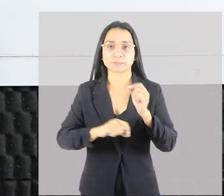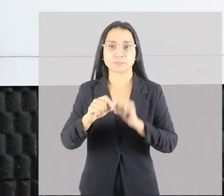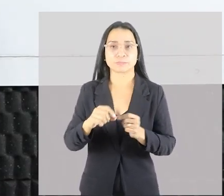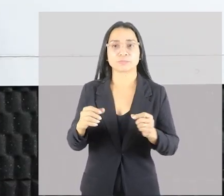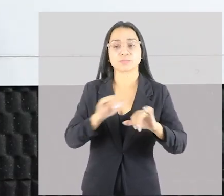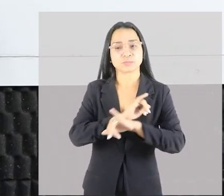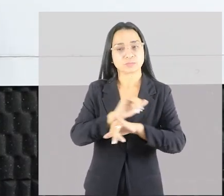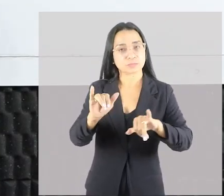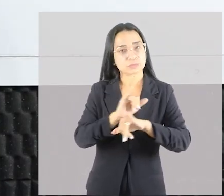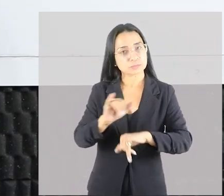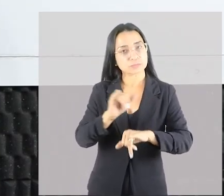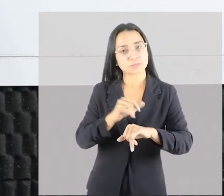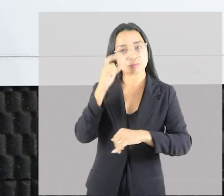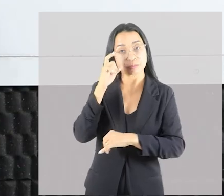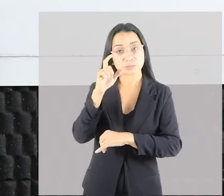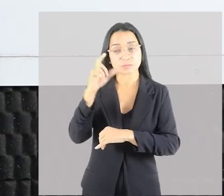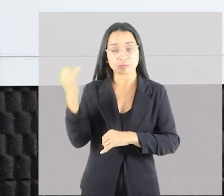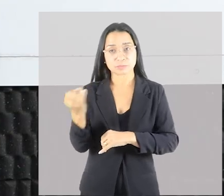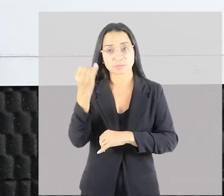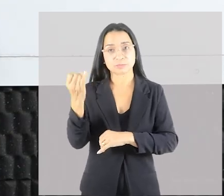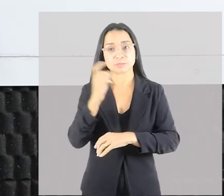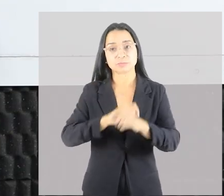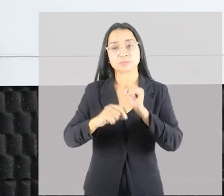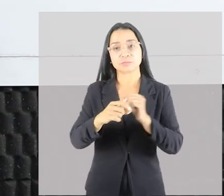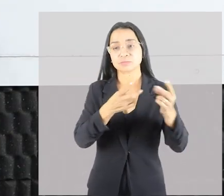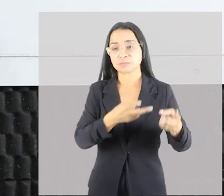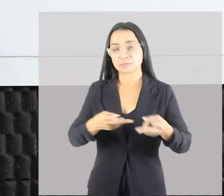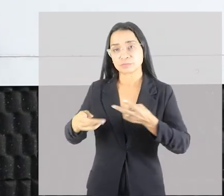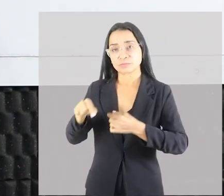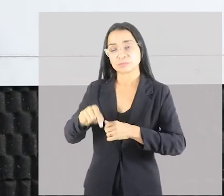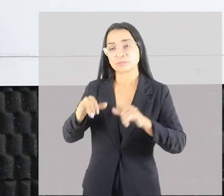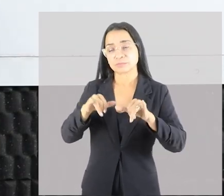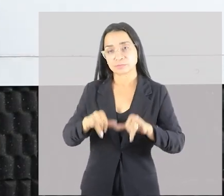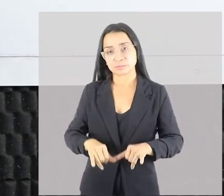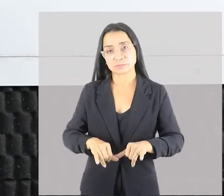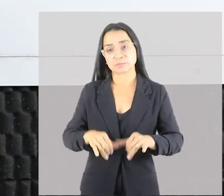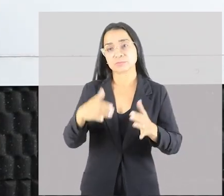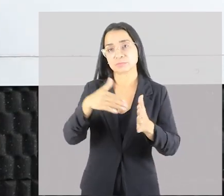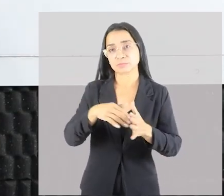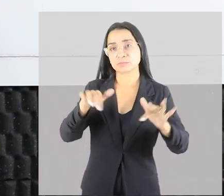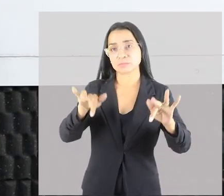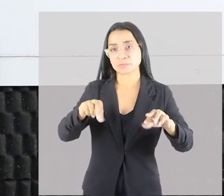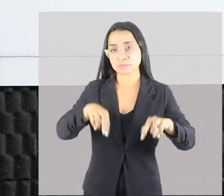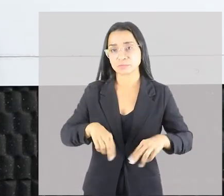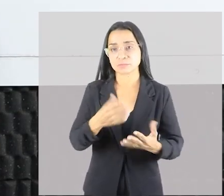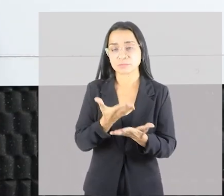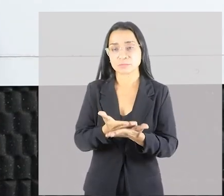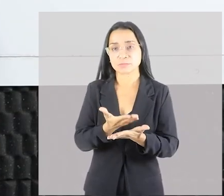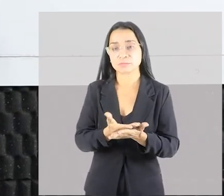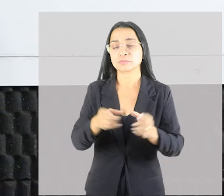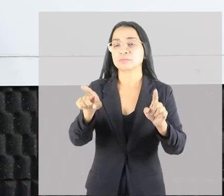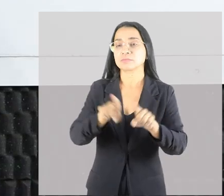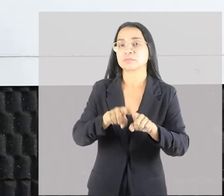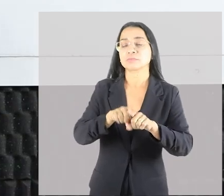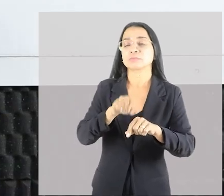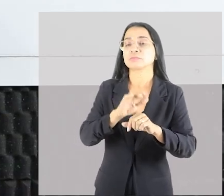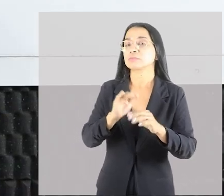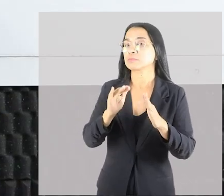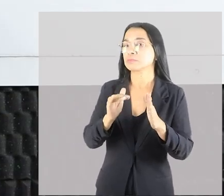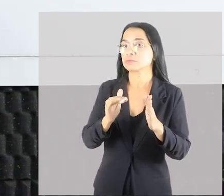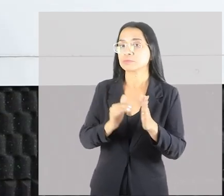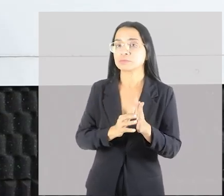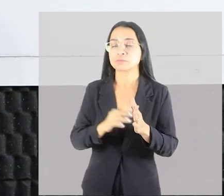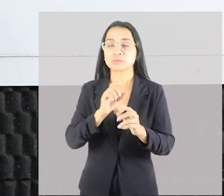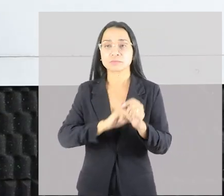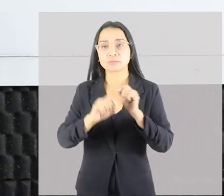muitas informações interessantes. Convido você a ficar aqui comigo até o fim dessa aula. Convido você também a fazer aí todas as